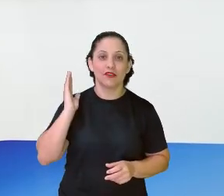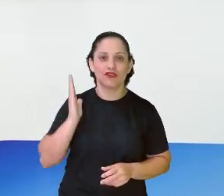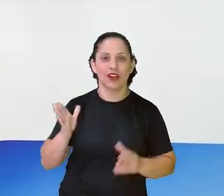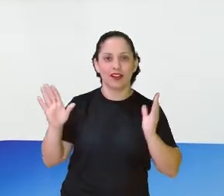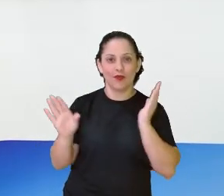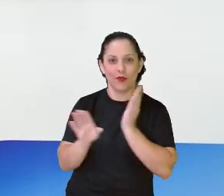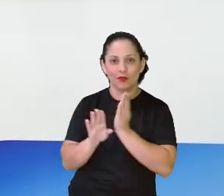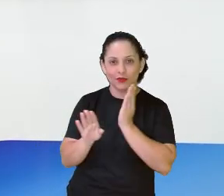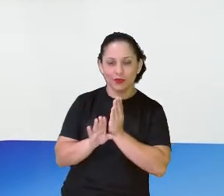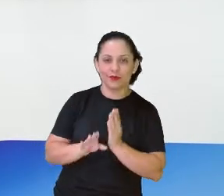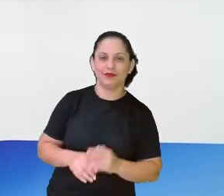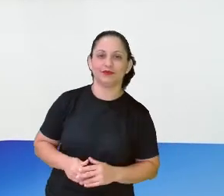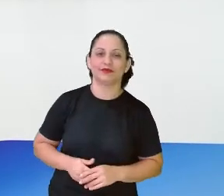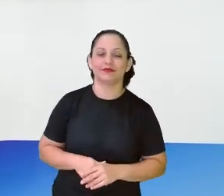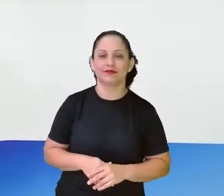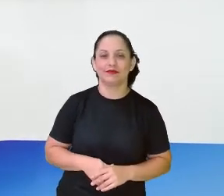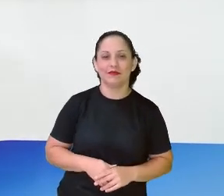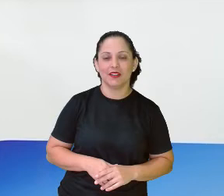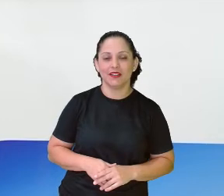ele.